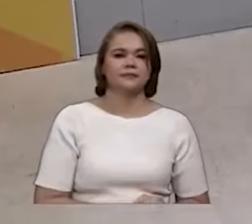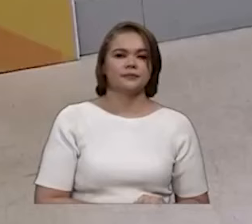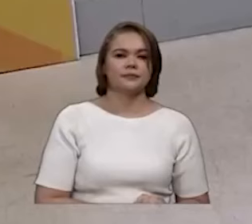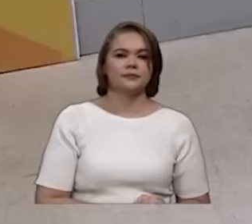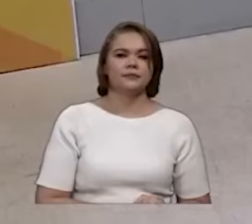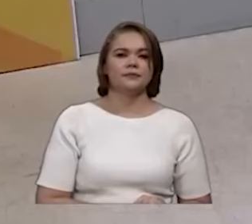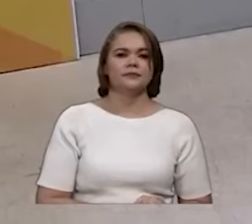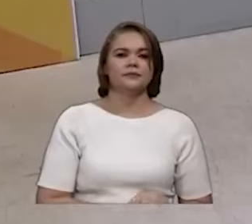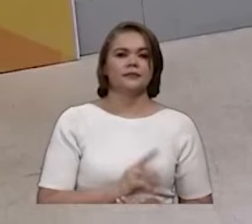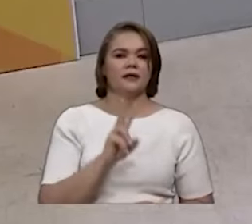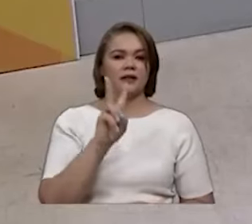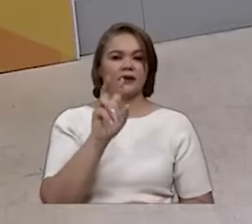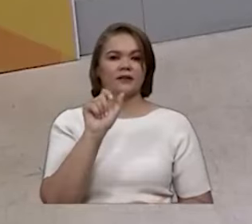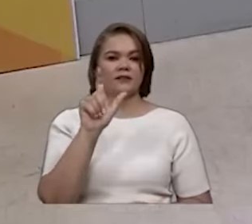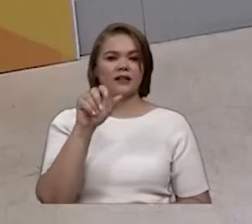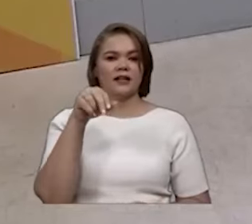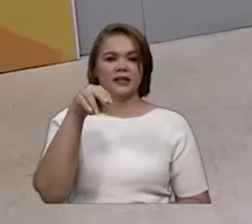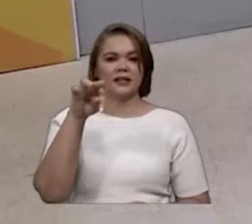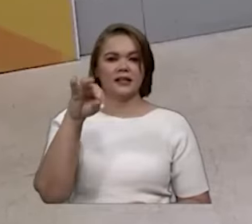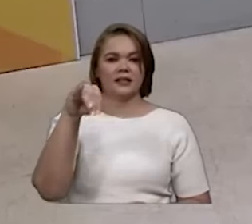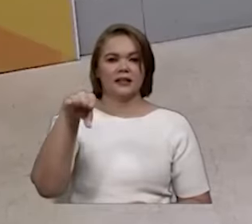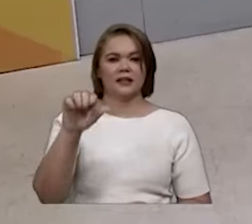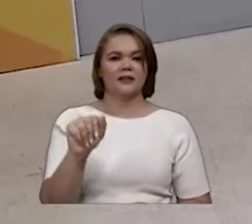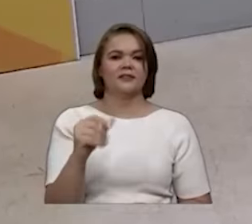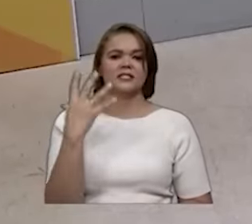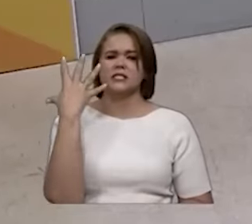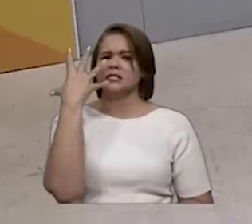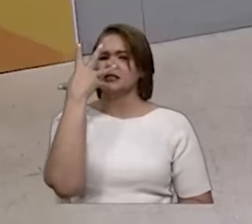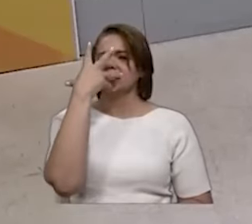23. Valentina, você é linda.